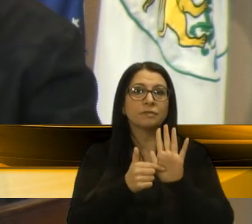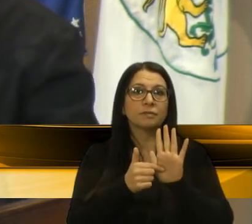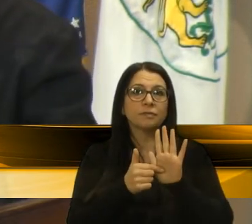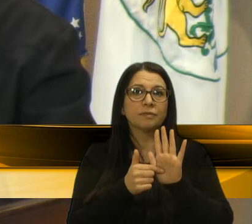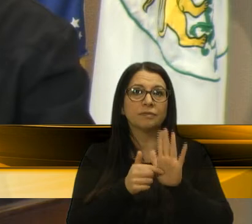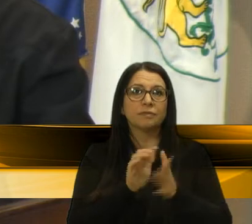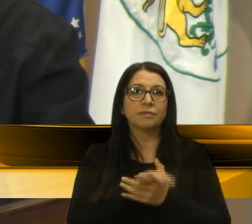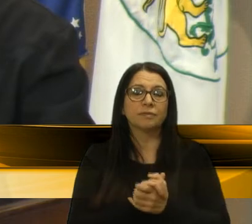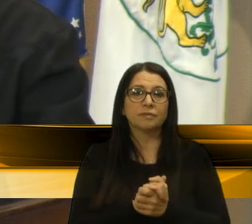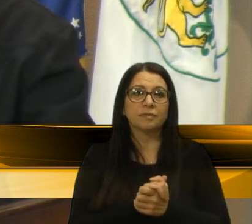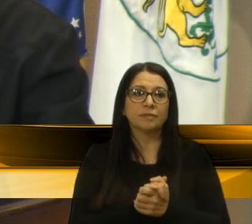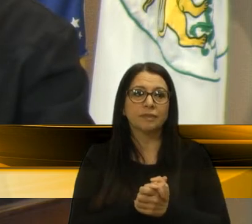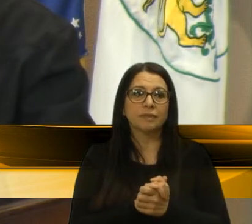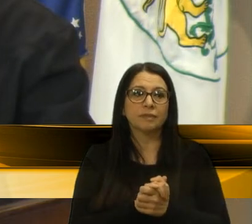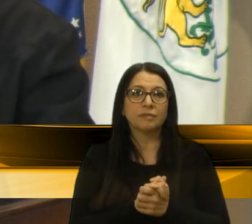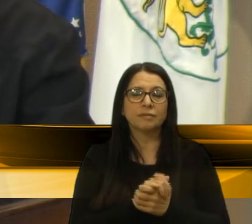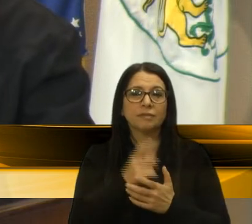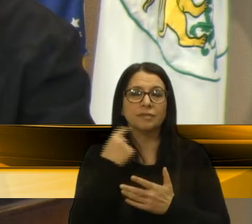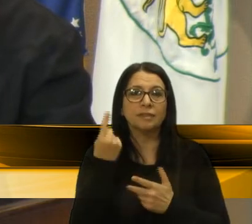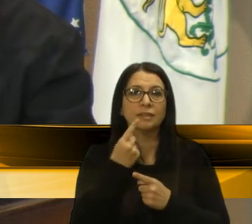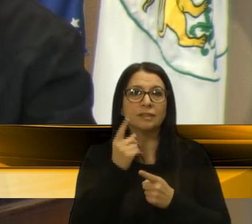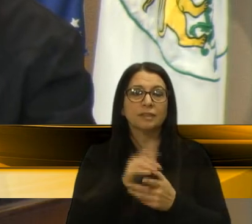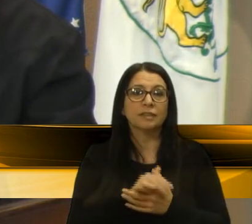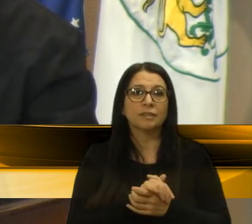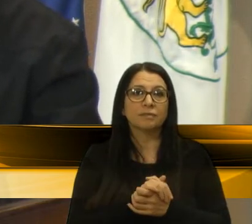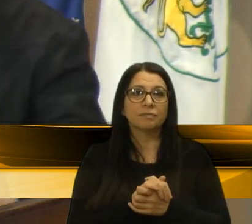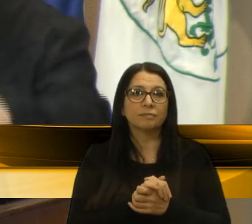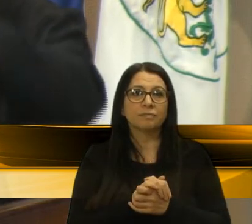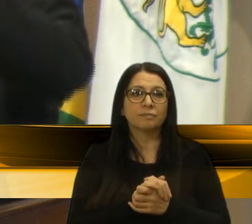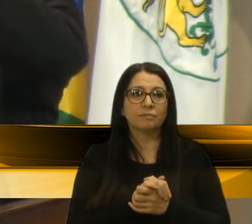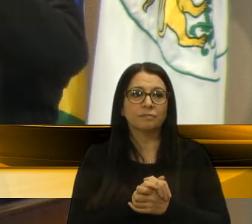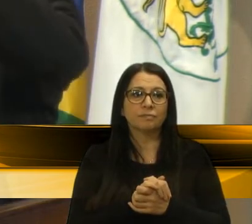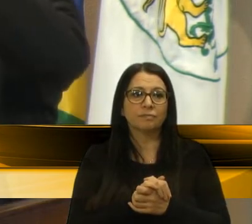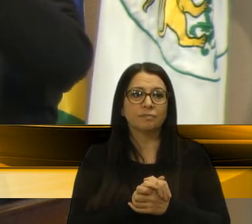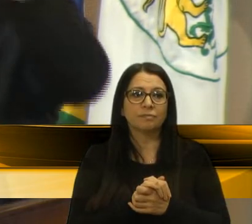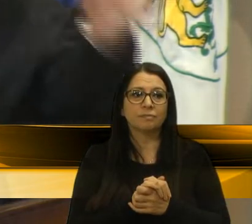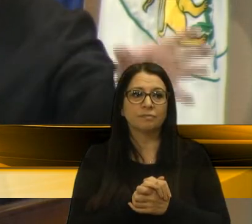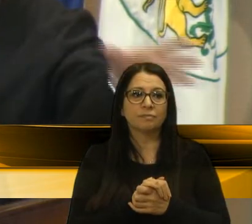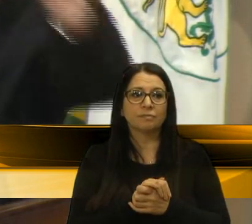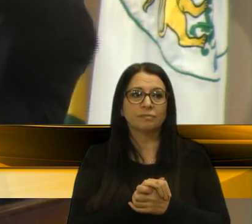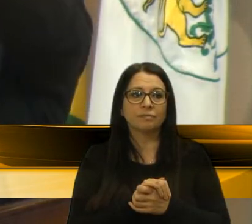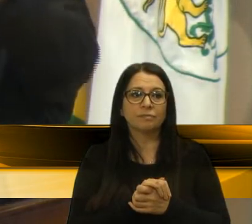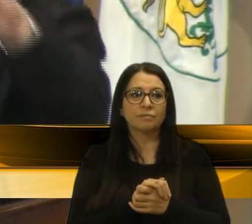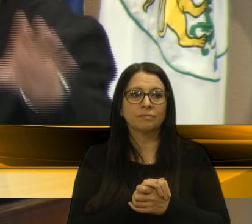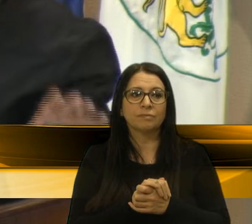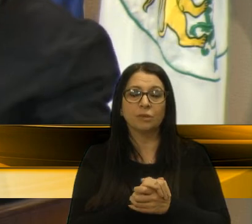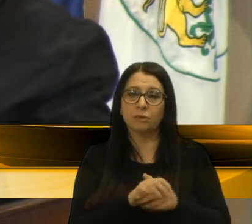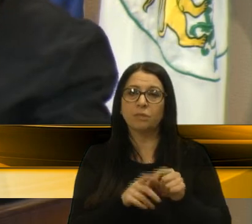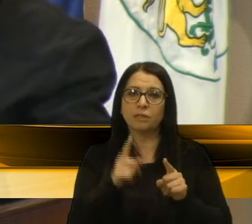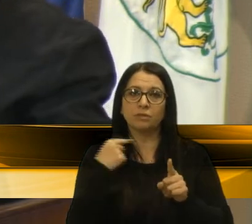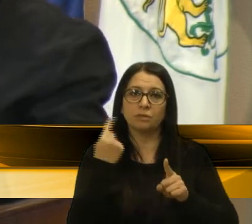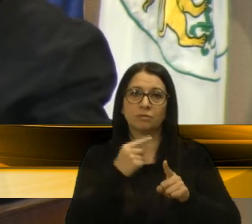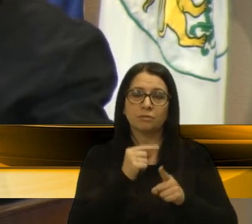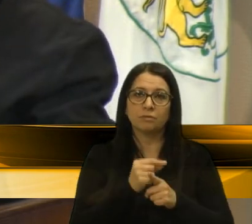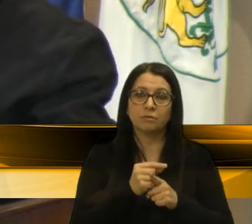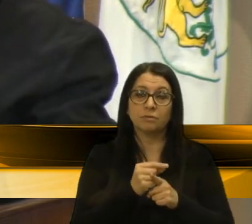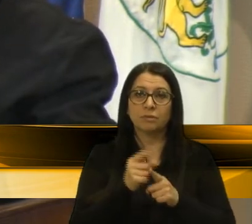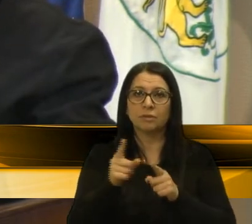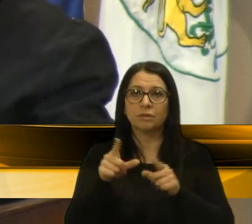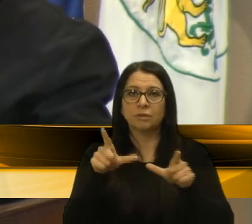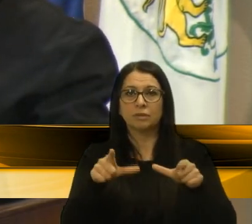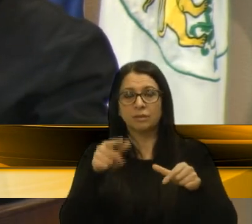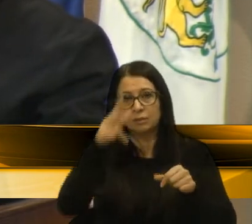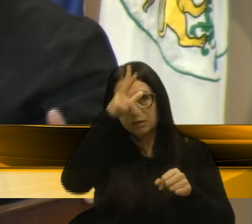ela se coloca de que a razão deixou de existir lá do outro lado do Paço